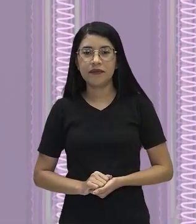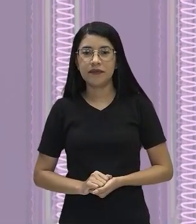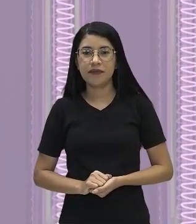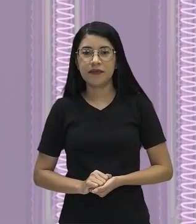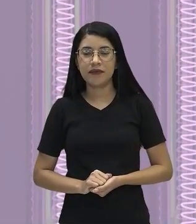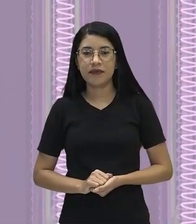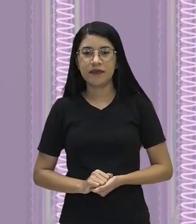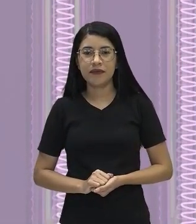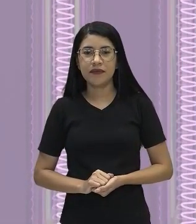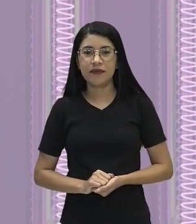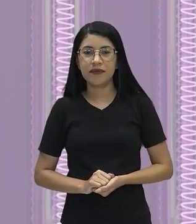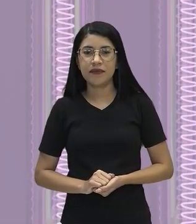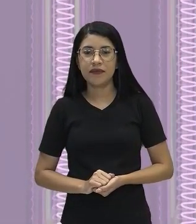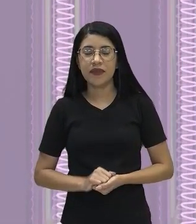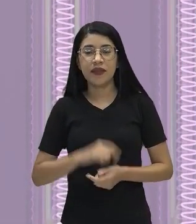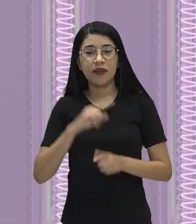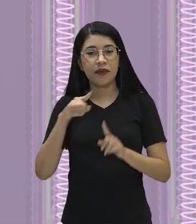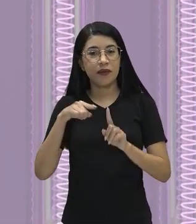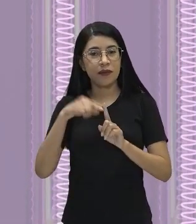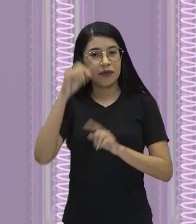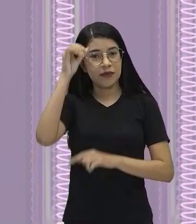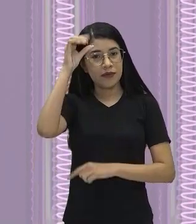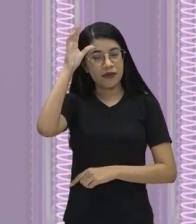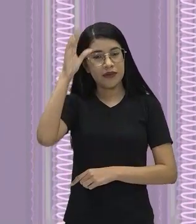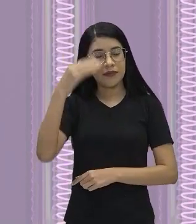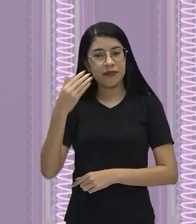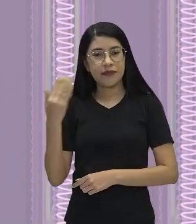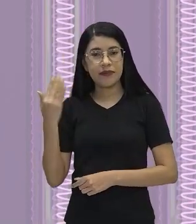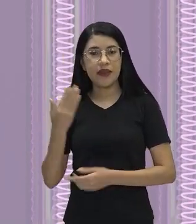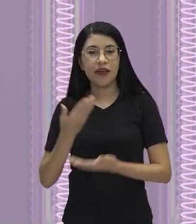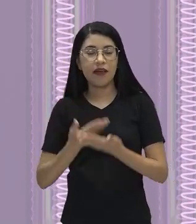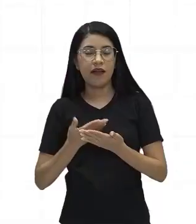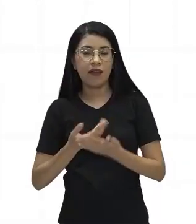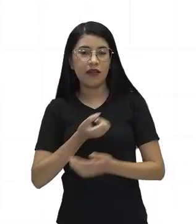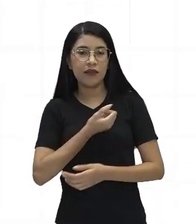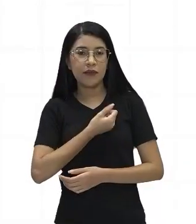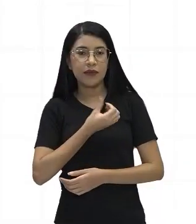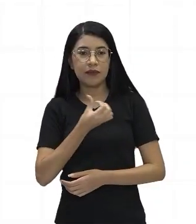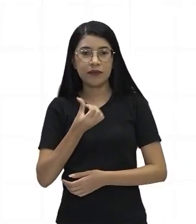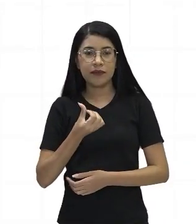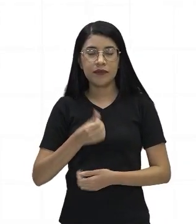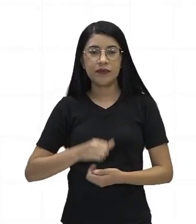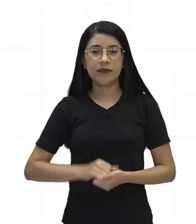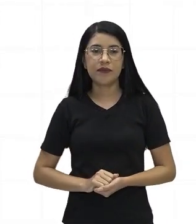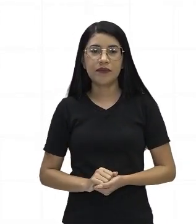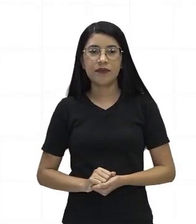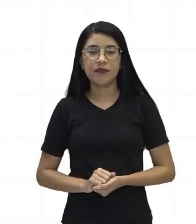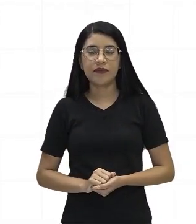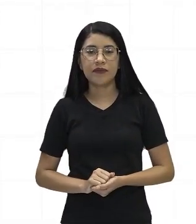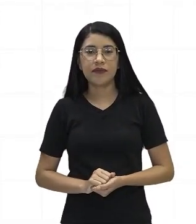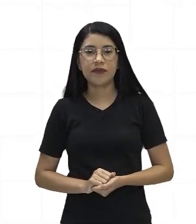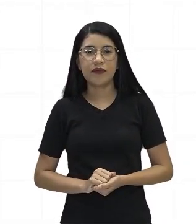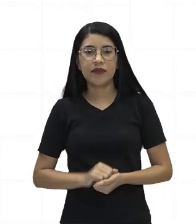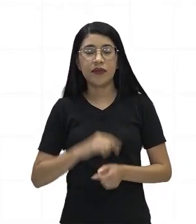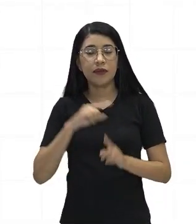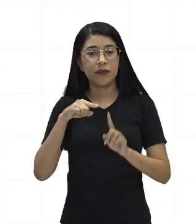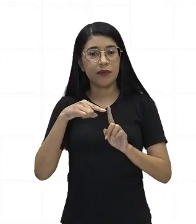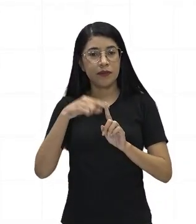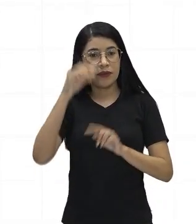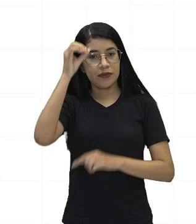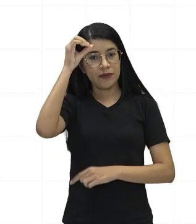o nosso objeto de conhecimento da aula número 6. Objeto de